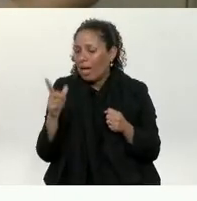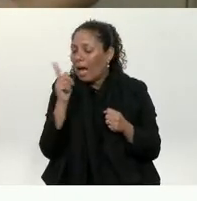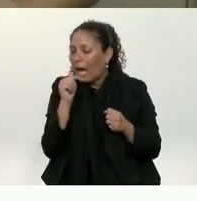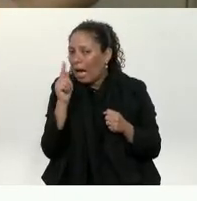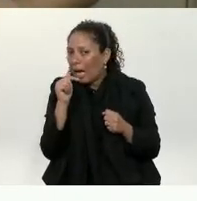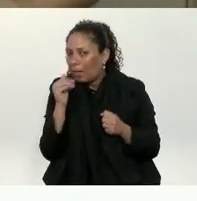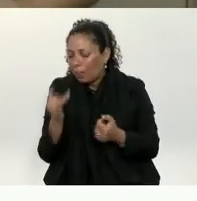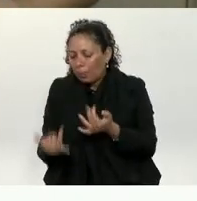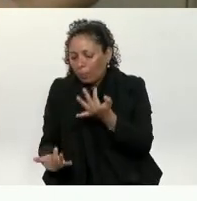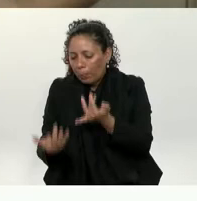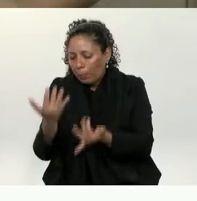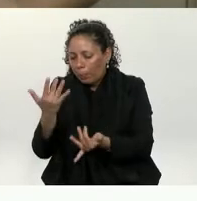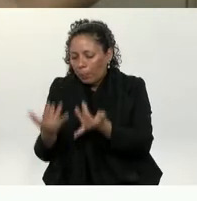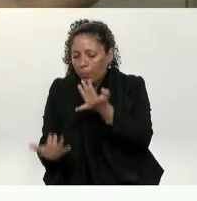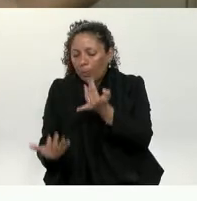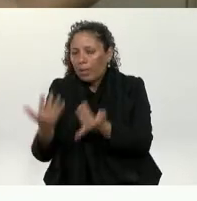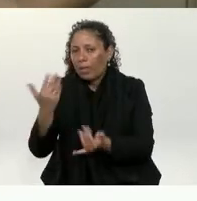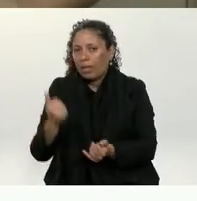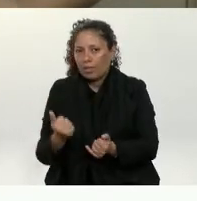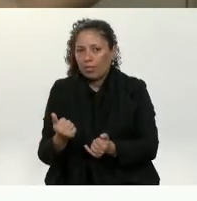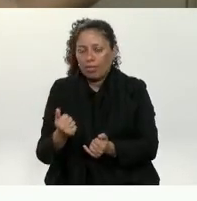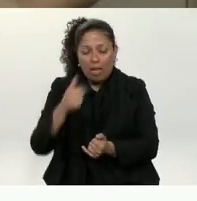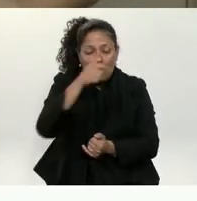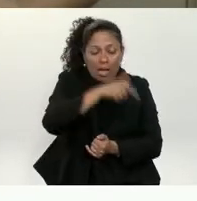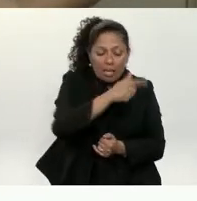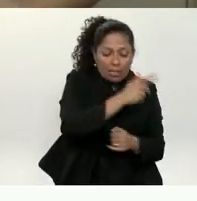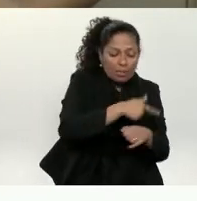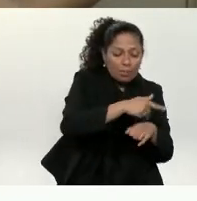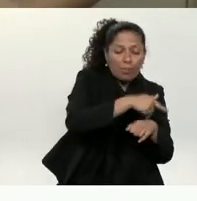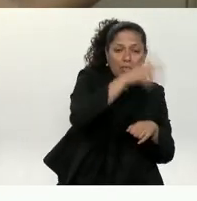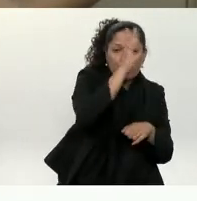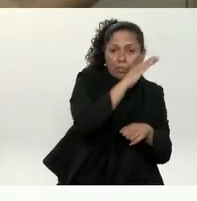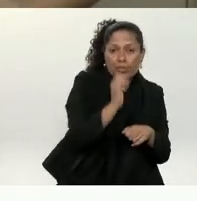maiores investimentos de gasodutos residenciais. Então,